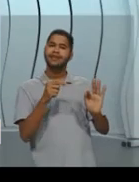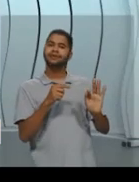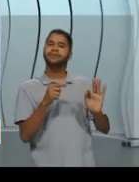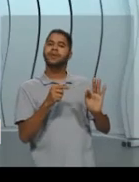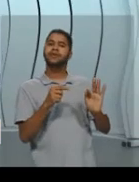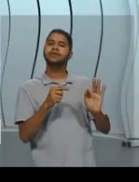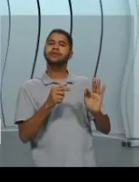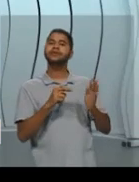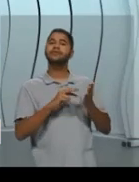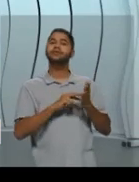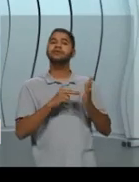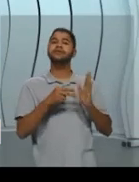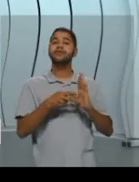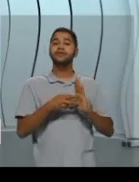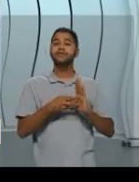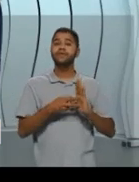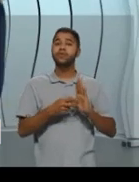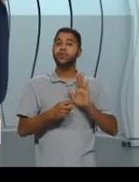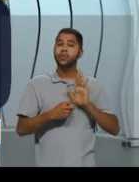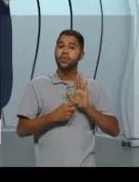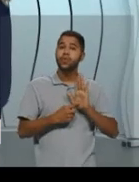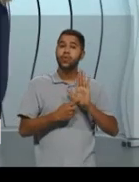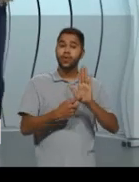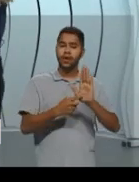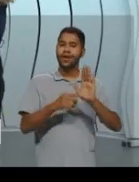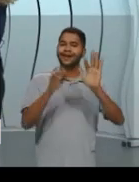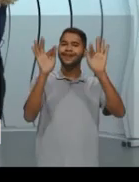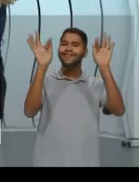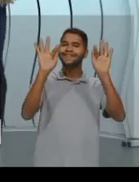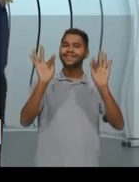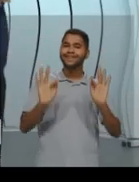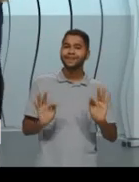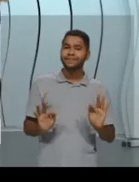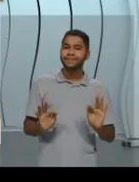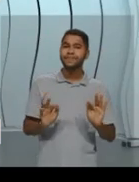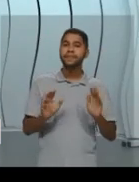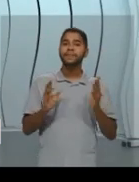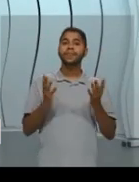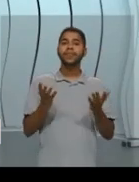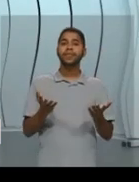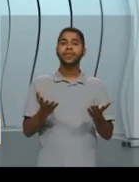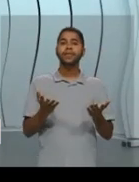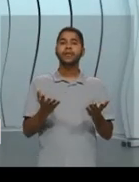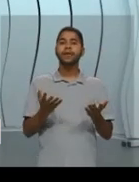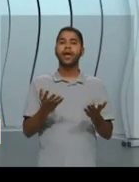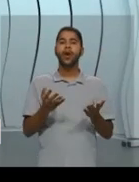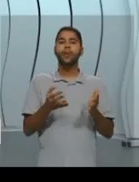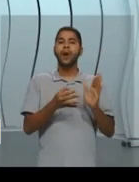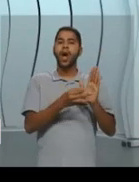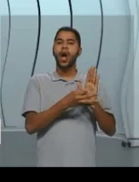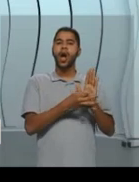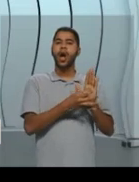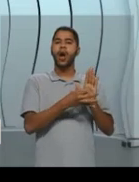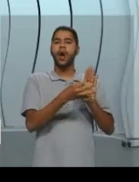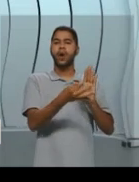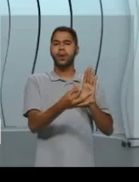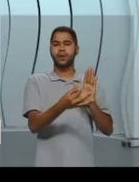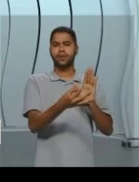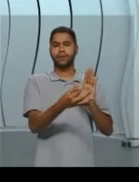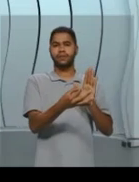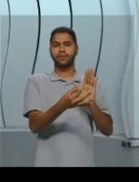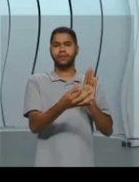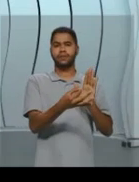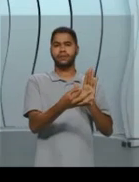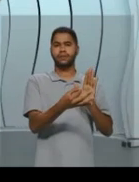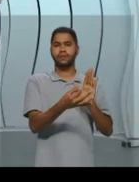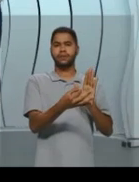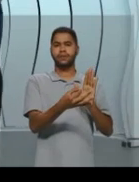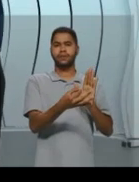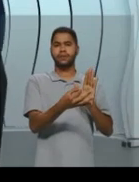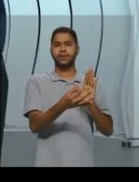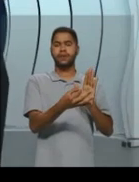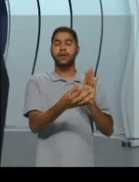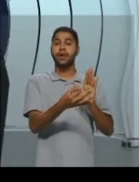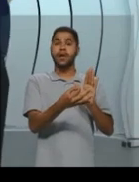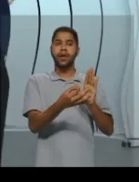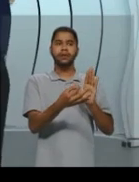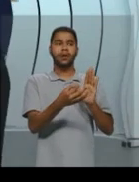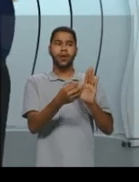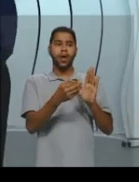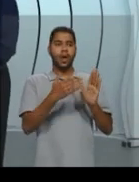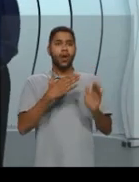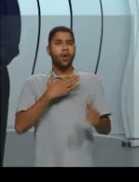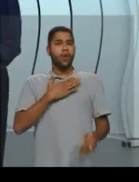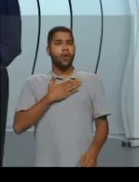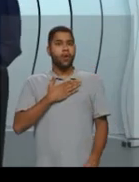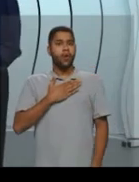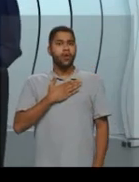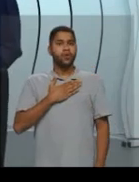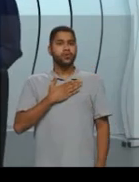ali? Indica a palavra felizmente uma opinião, né? Então, ele gostou, é